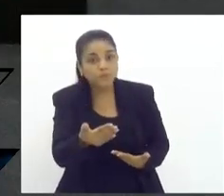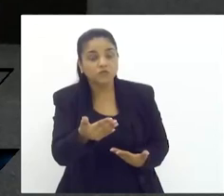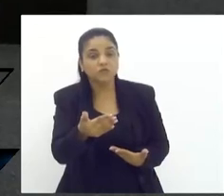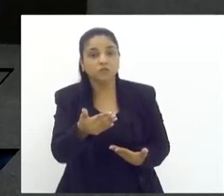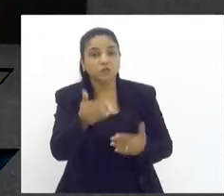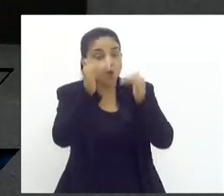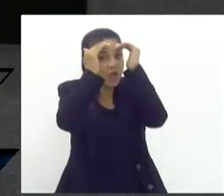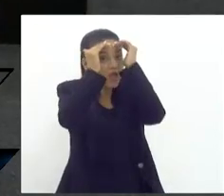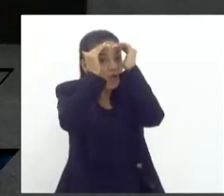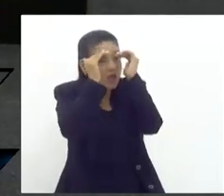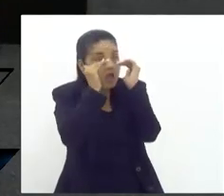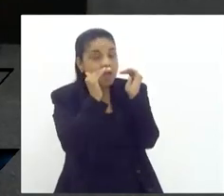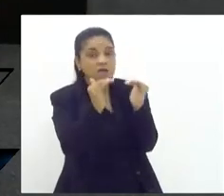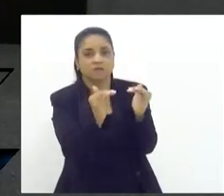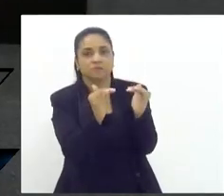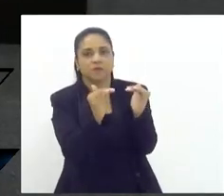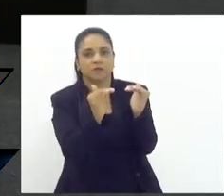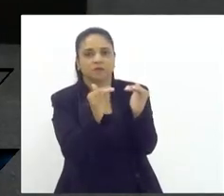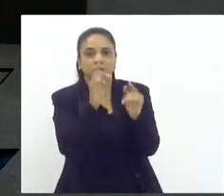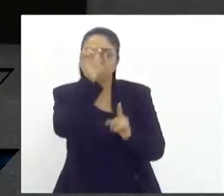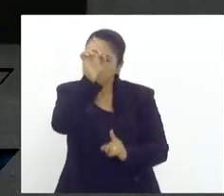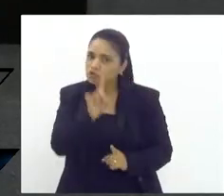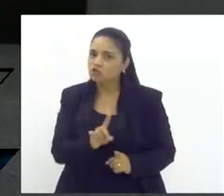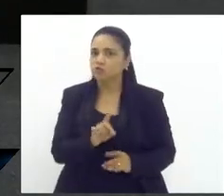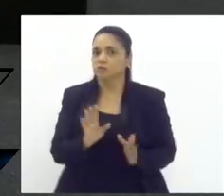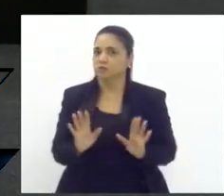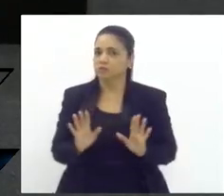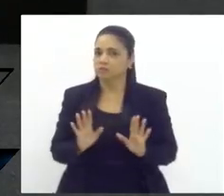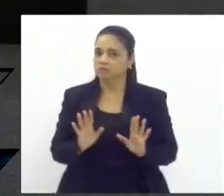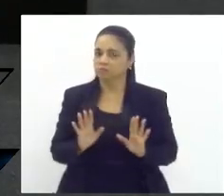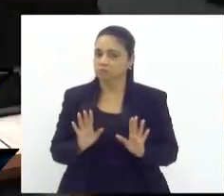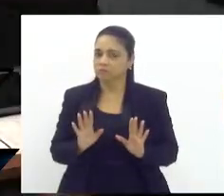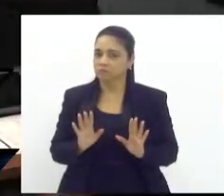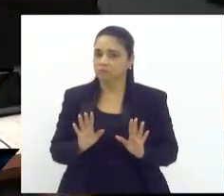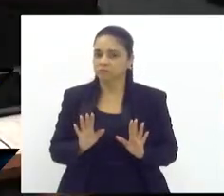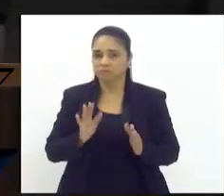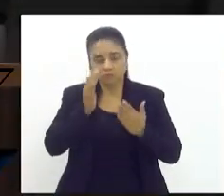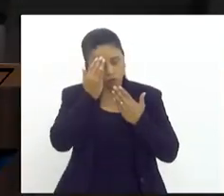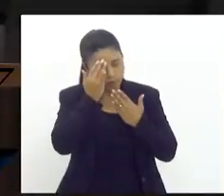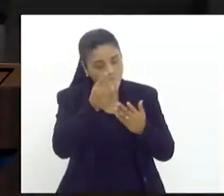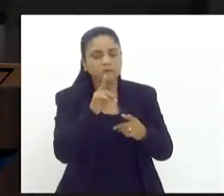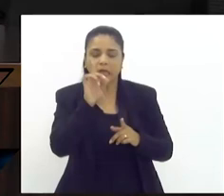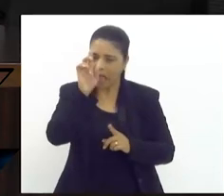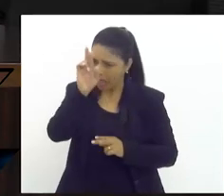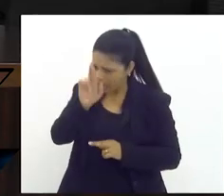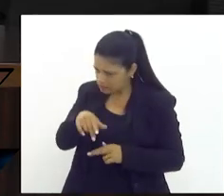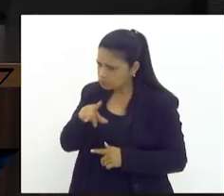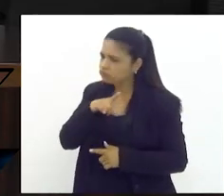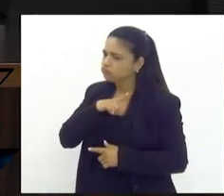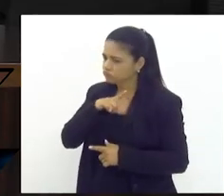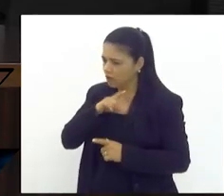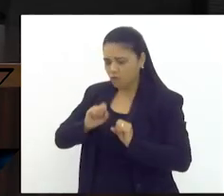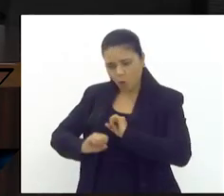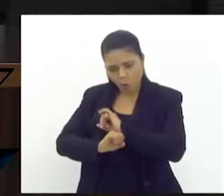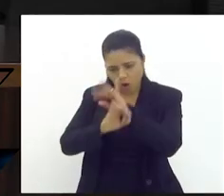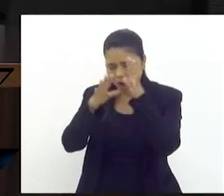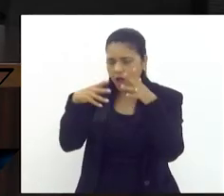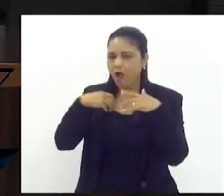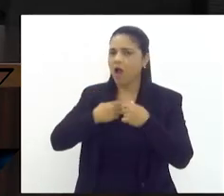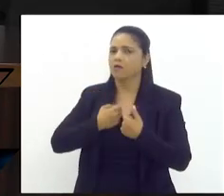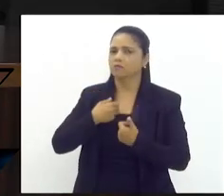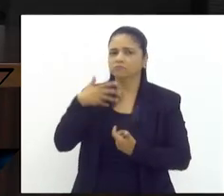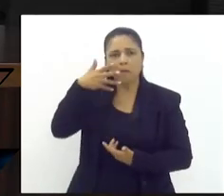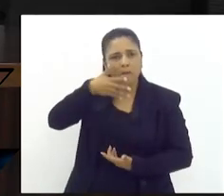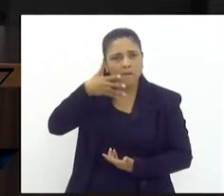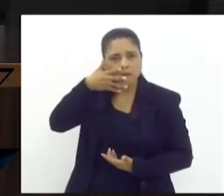que respeite o nosso direito então obrigado e ficou bem claro na fala de vossa excelência